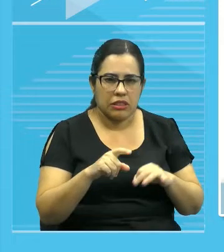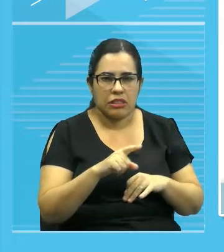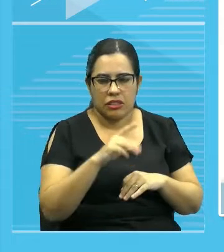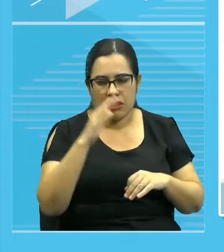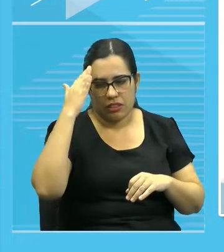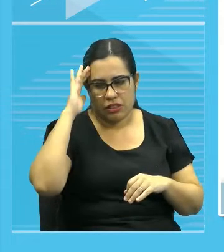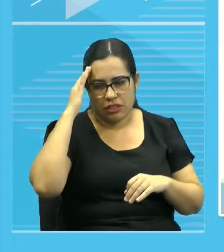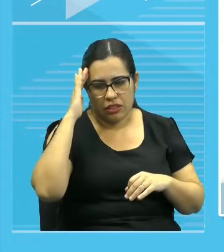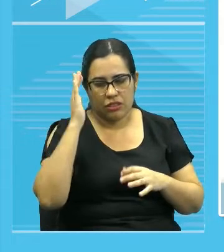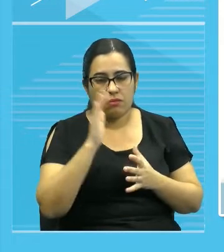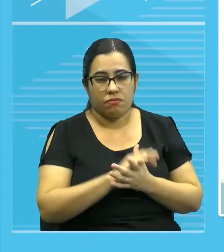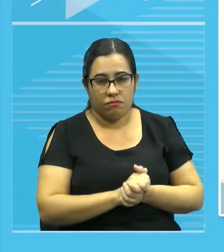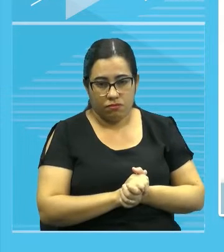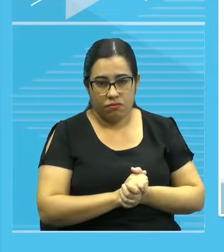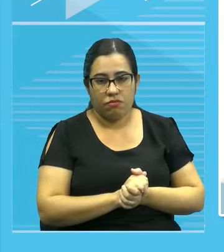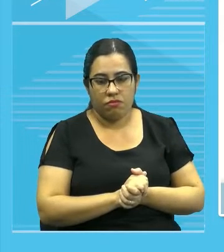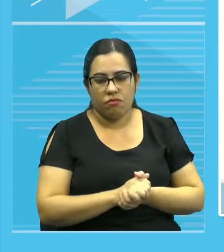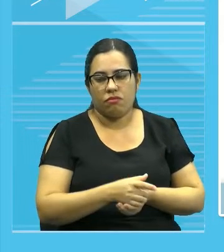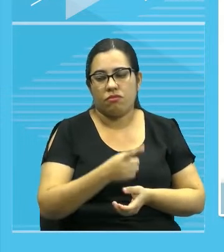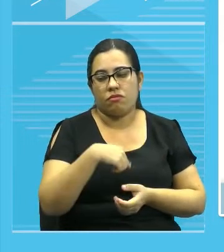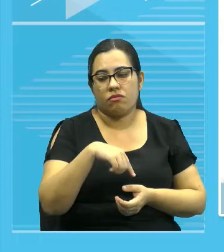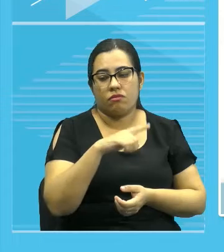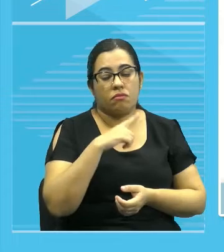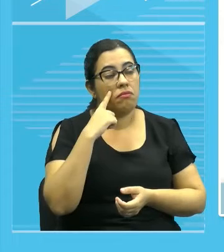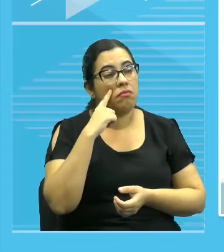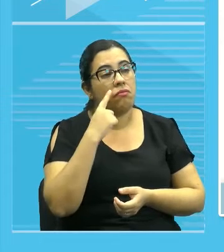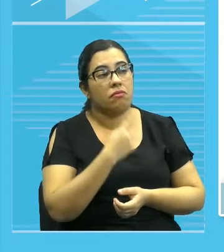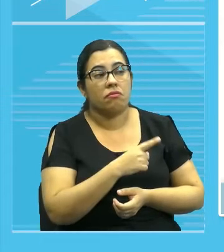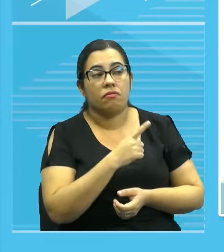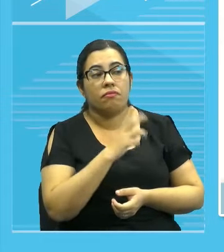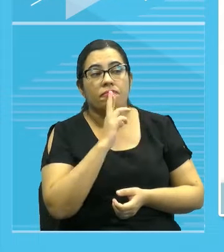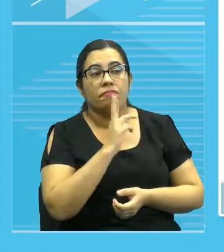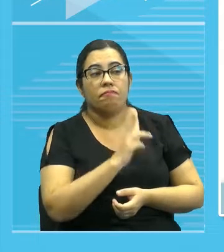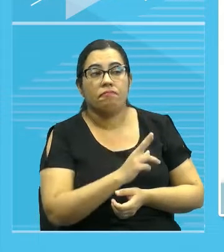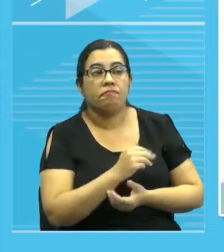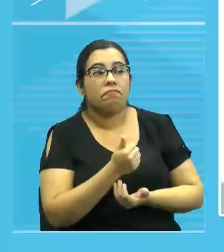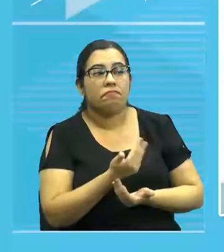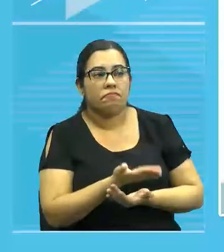crítica aí a gente vai procurar a resposta